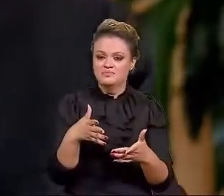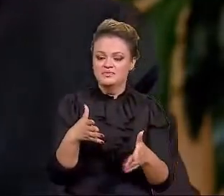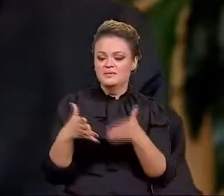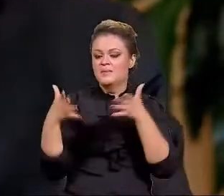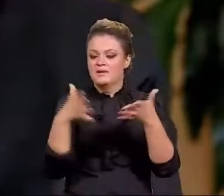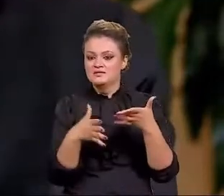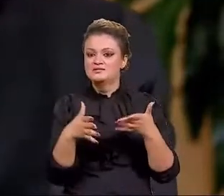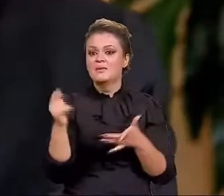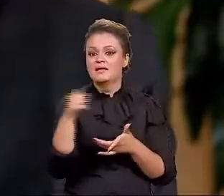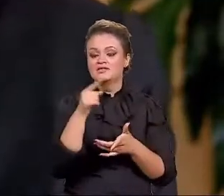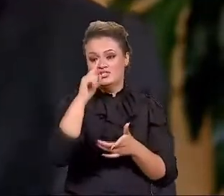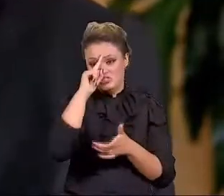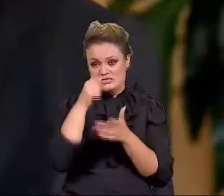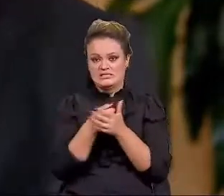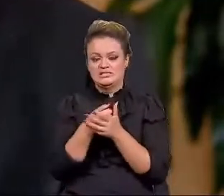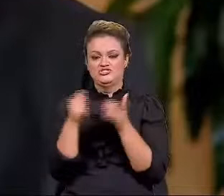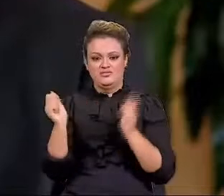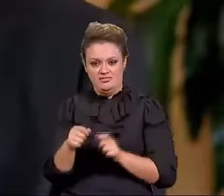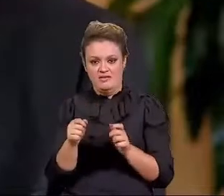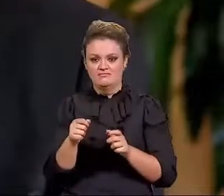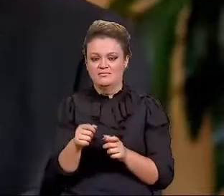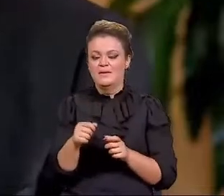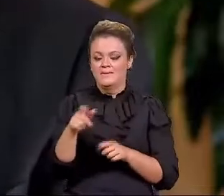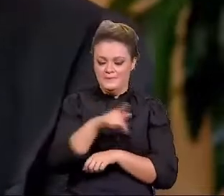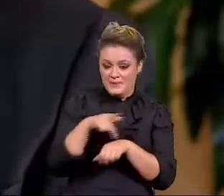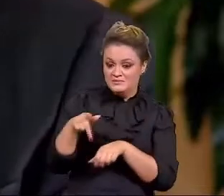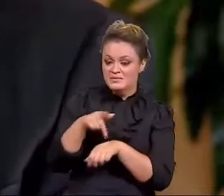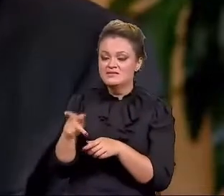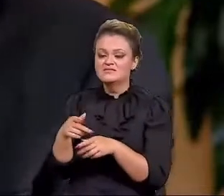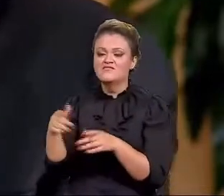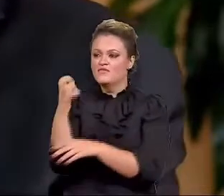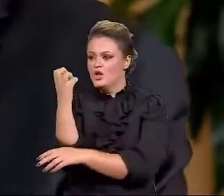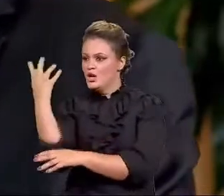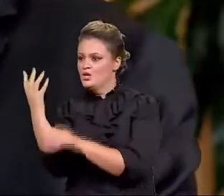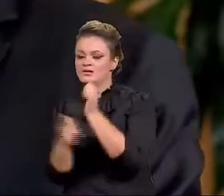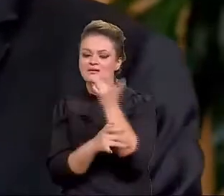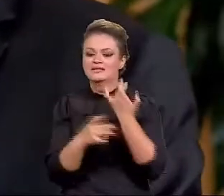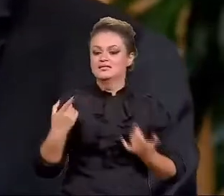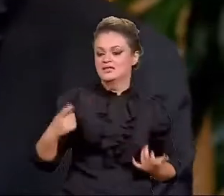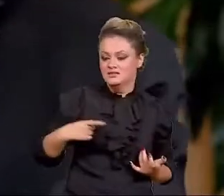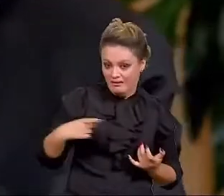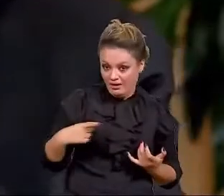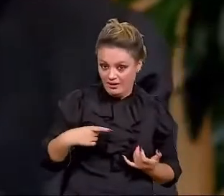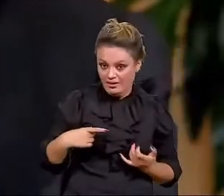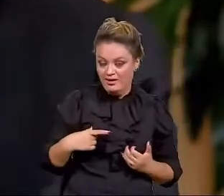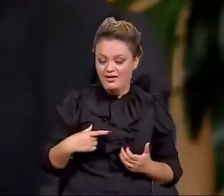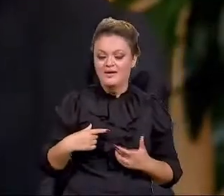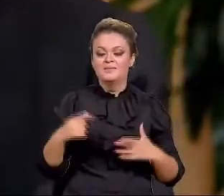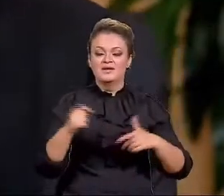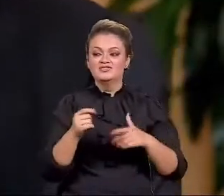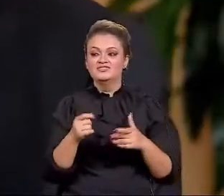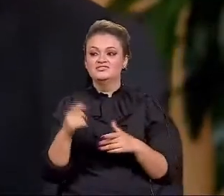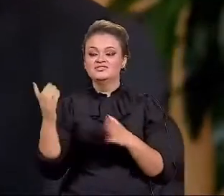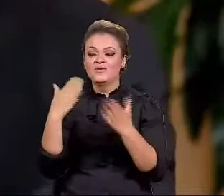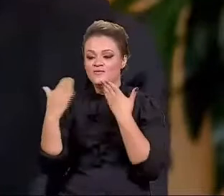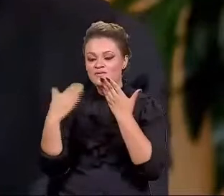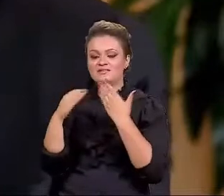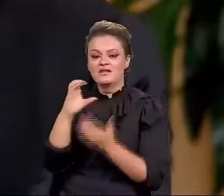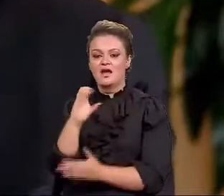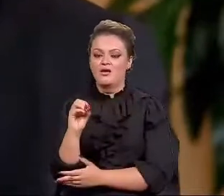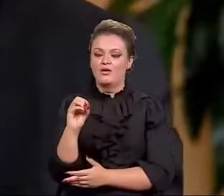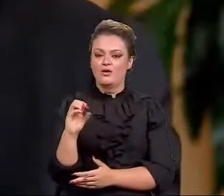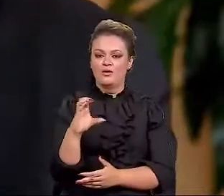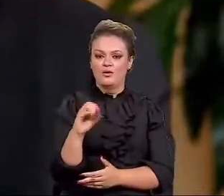dos países que têm floresta, para a gente levar na COP28, que vai ser o debate do clima